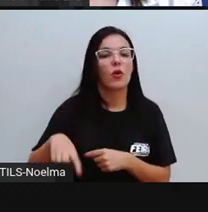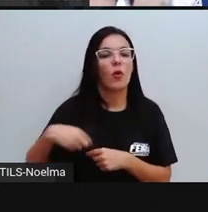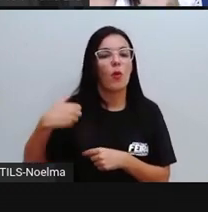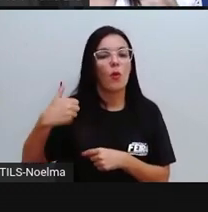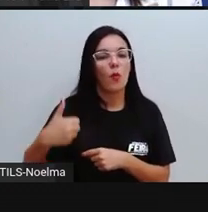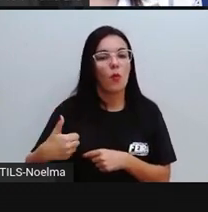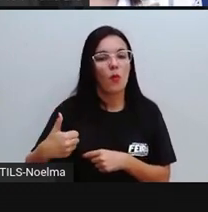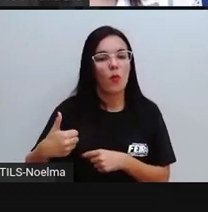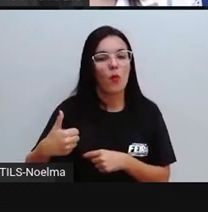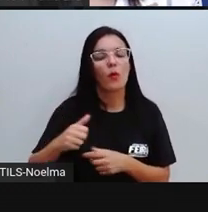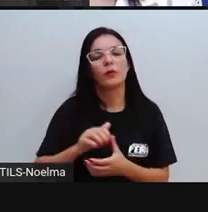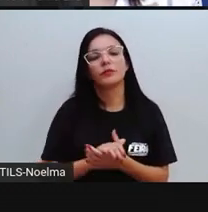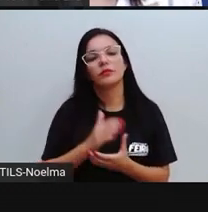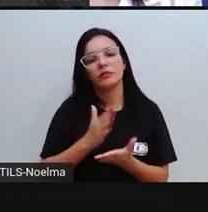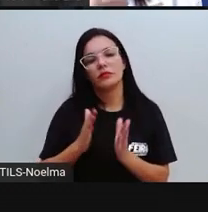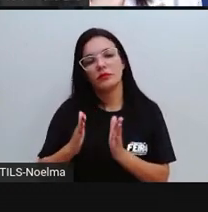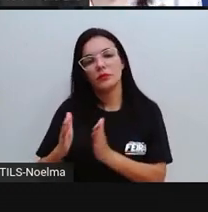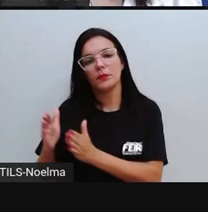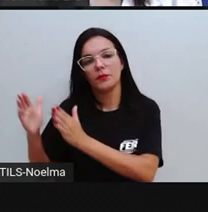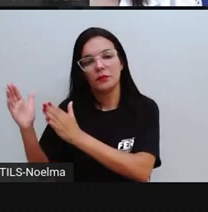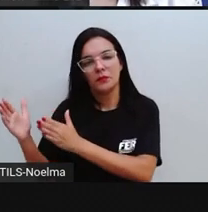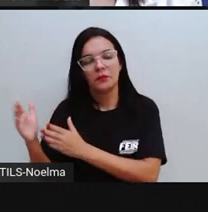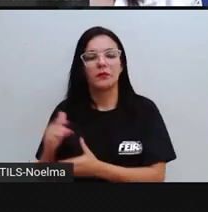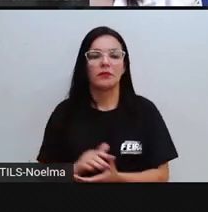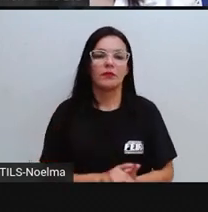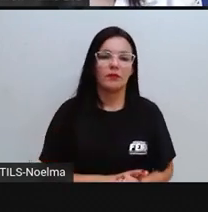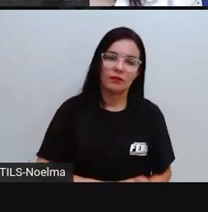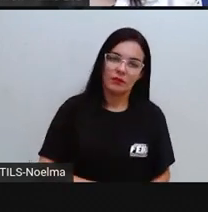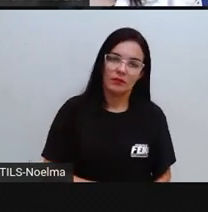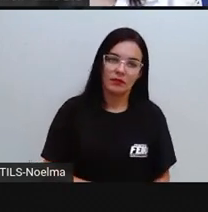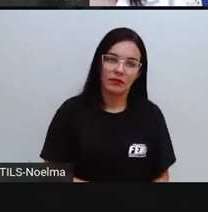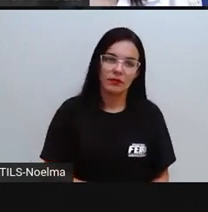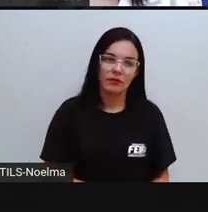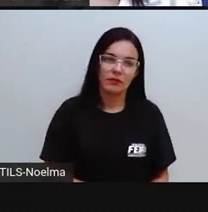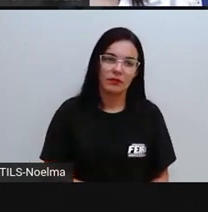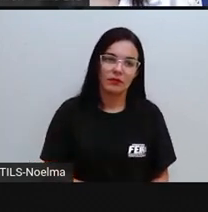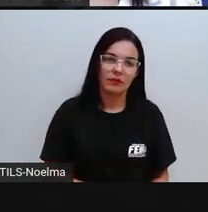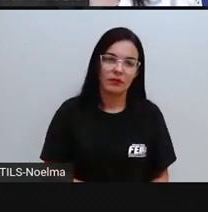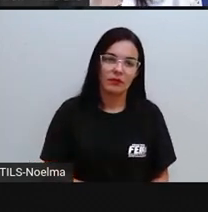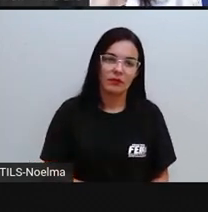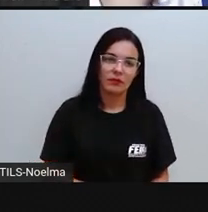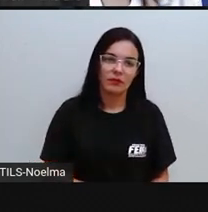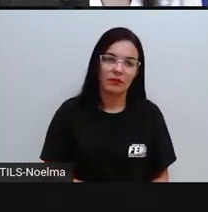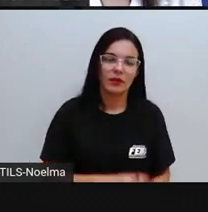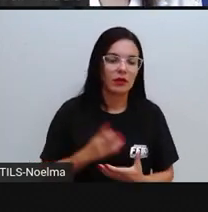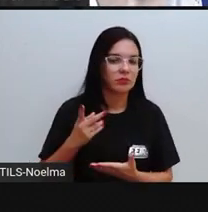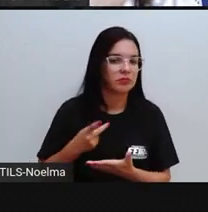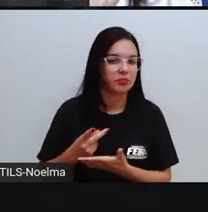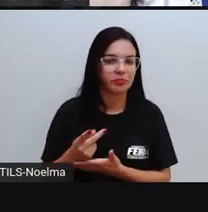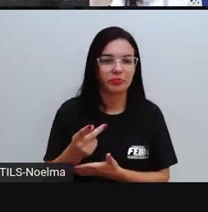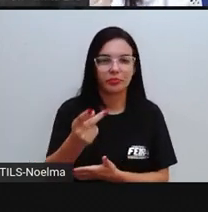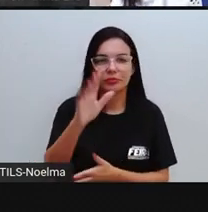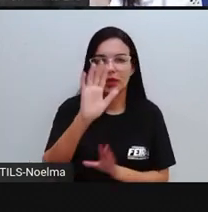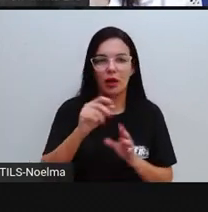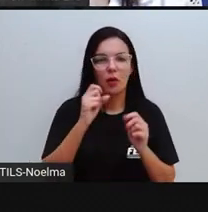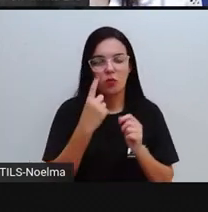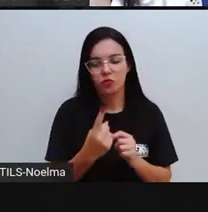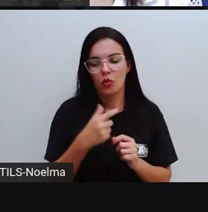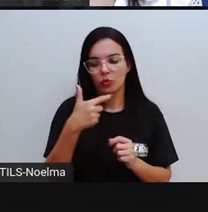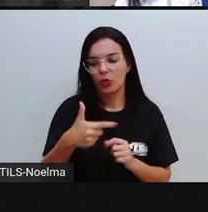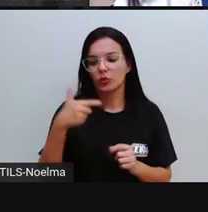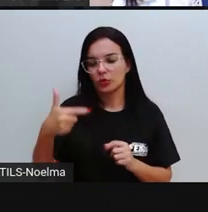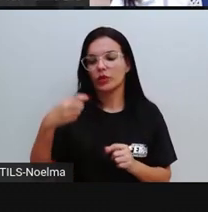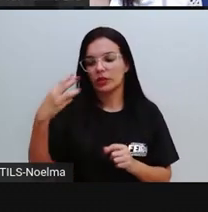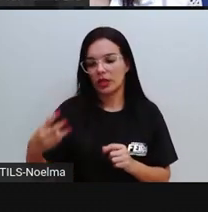certo? E aí, se eu quiser, eu posso ficar repetindo essa sequência até quando eu quiser, né? O 1, o 2 duas